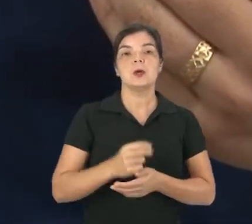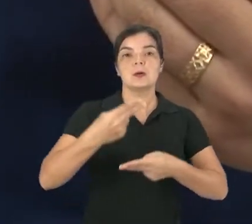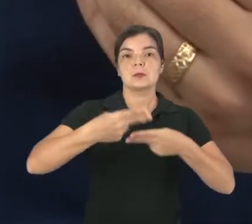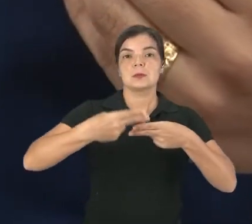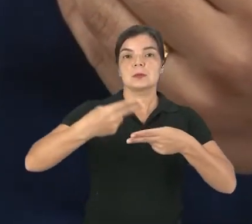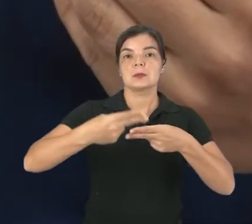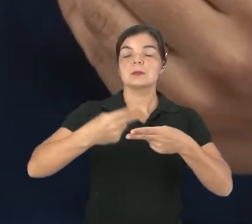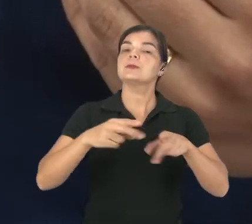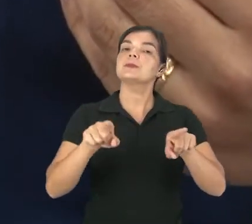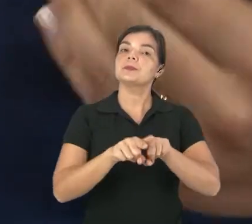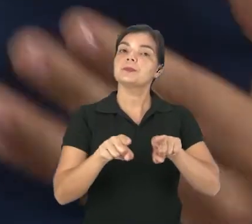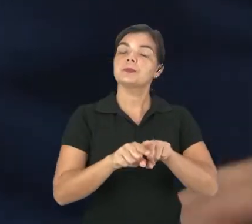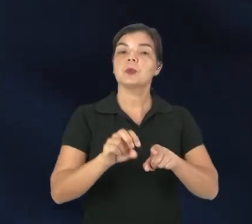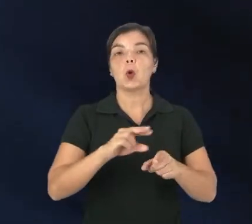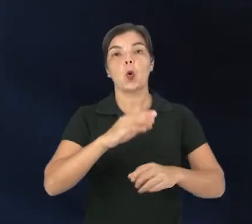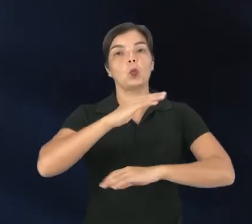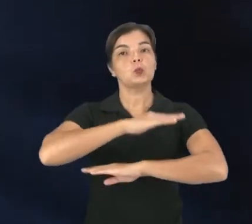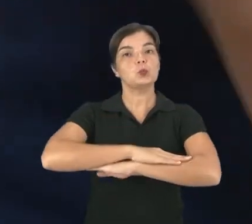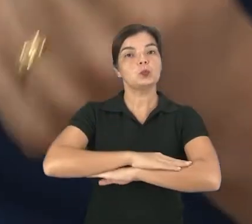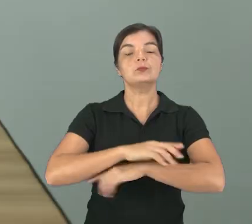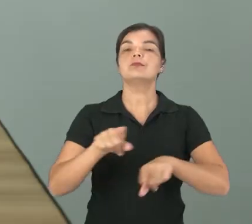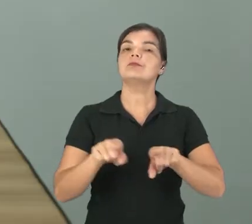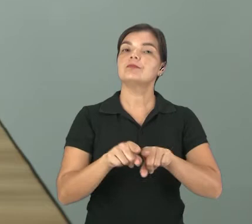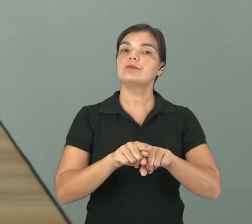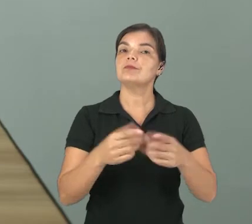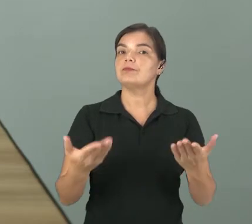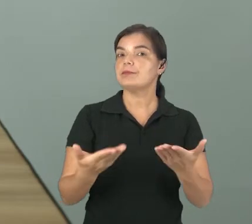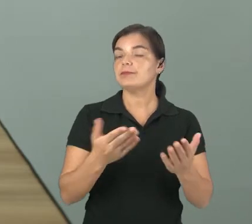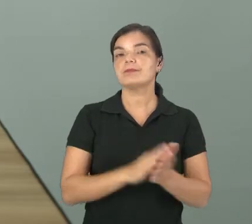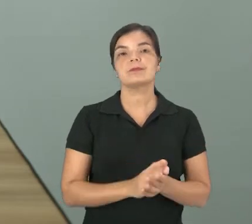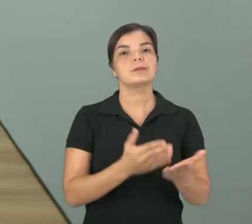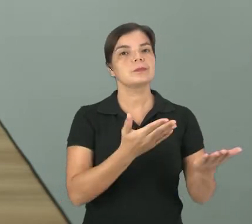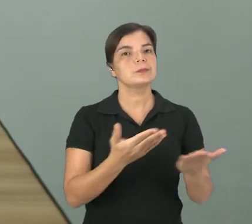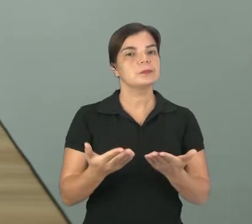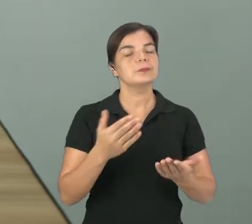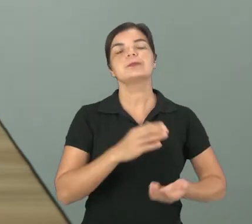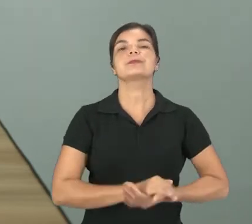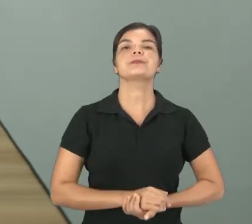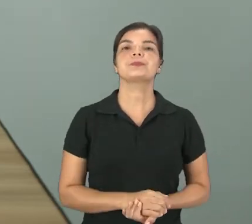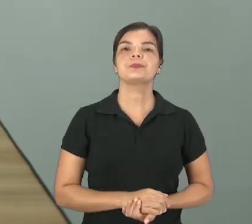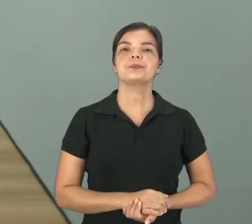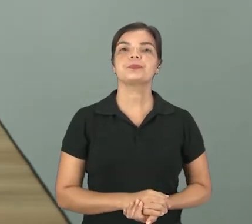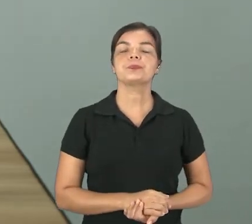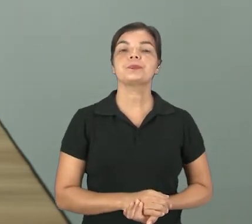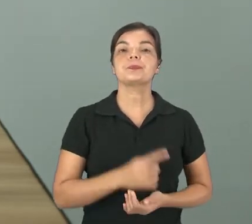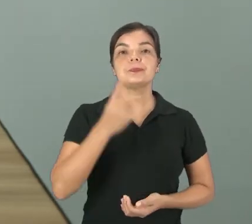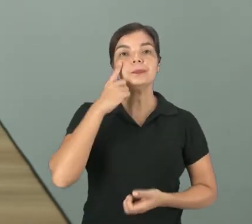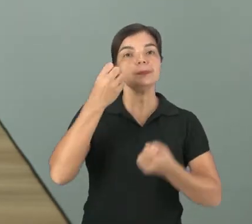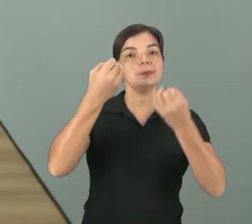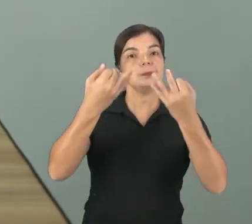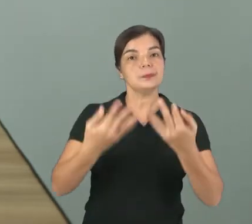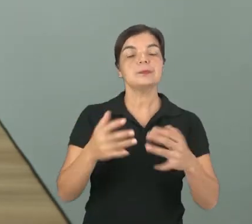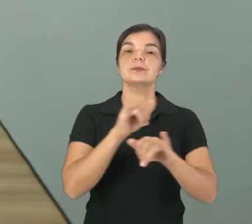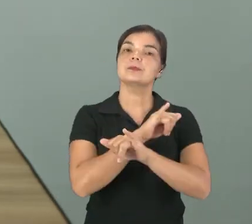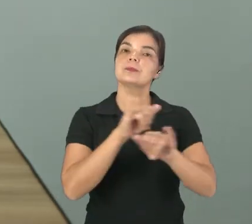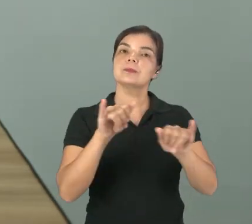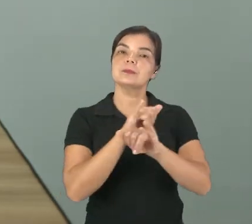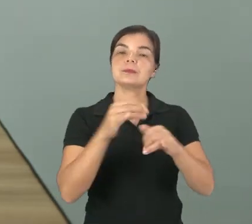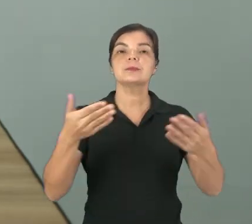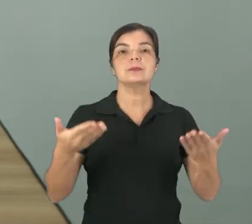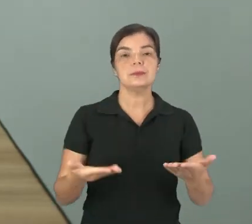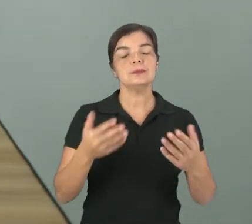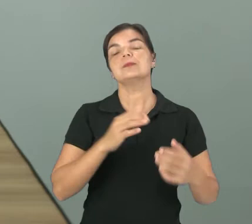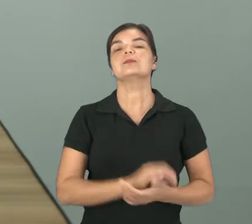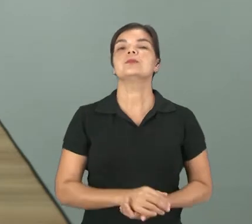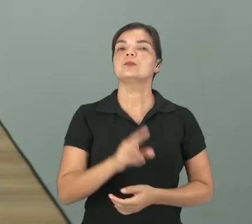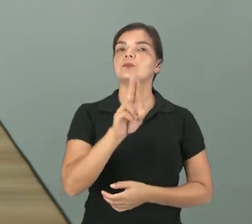e um jornal. Muito bem, agora eu quero te chamar aqui para a gente conversar um pouquinho. Nós estamos falando sobre propagandas.